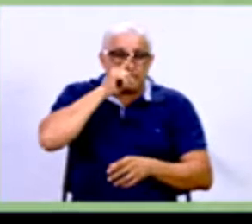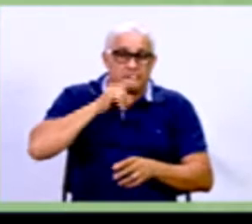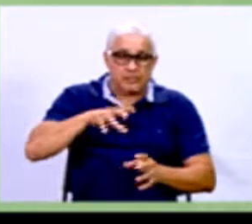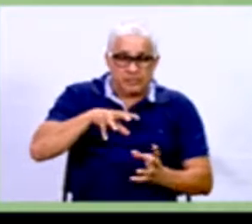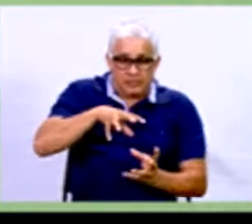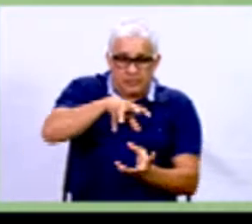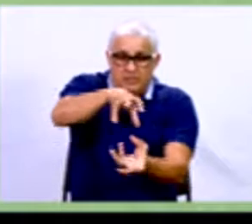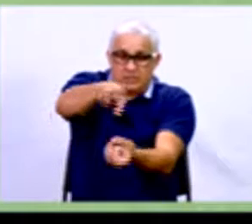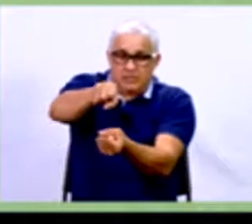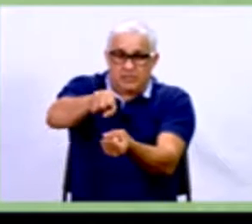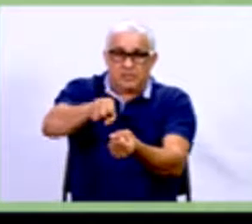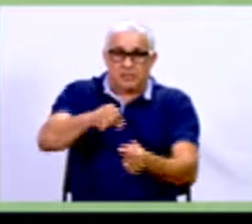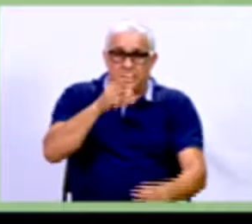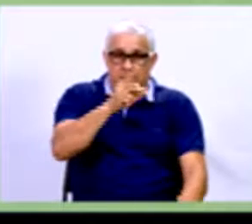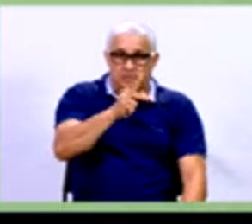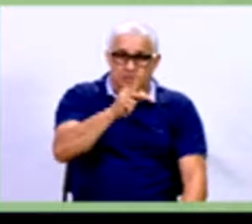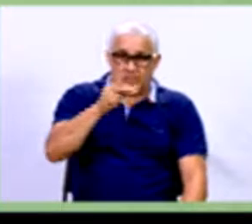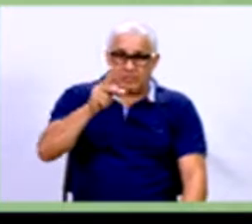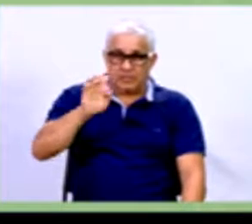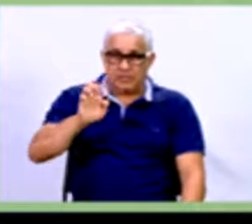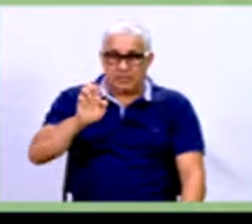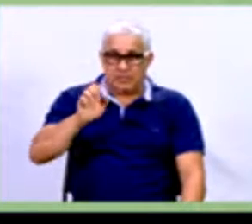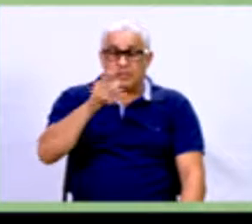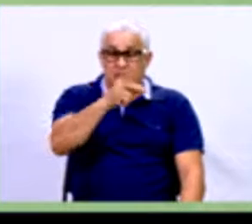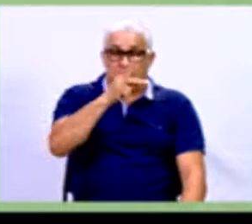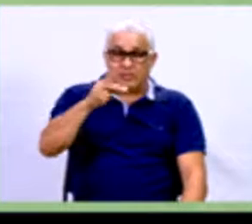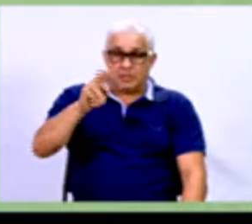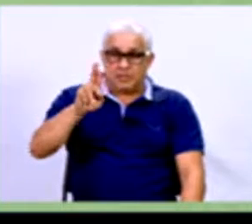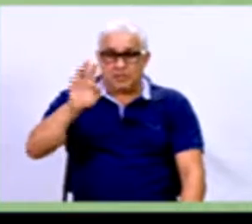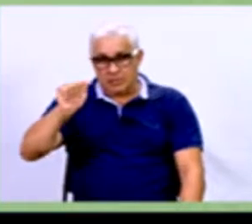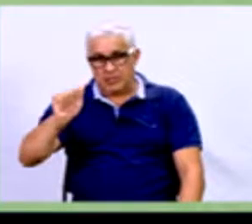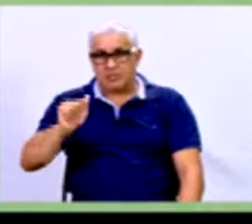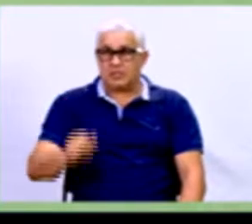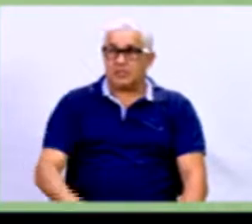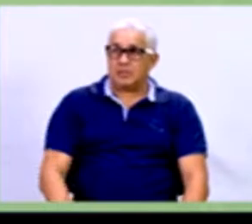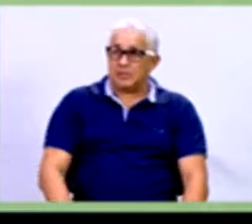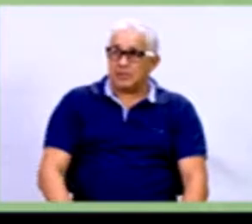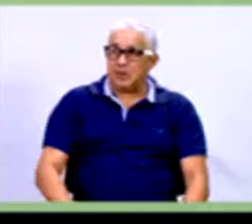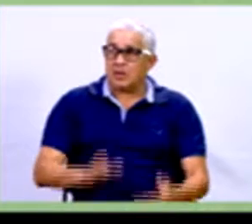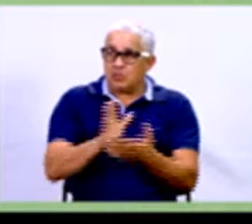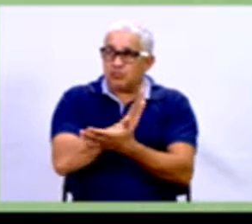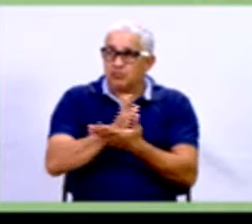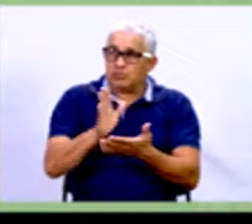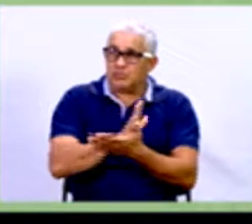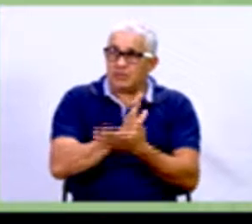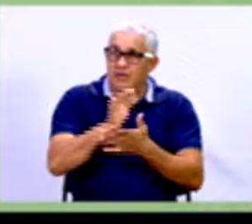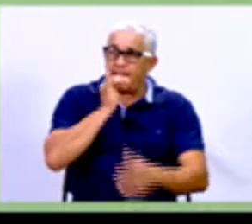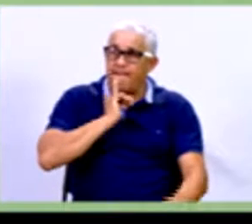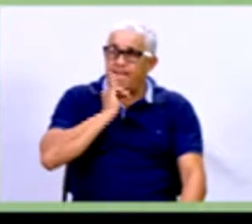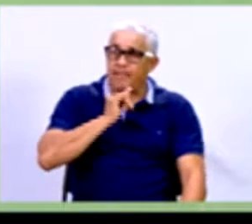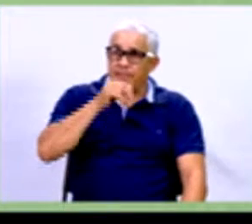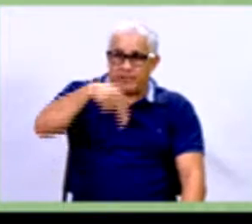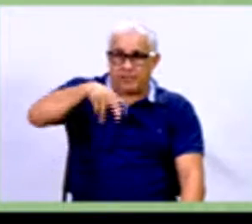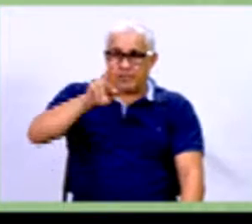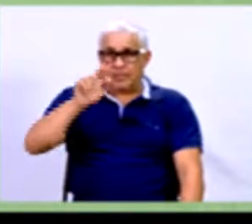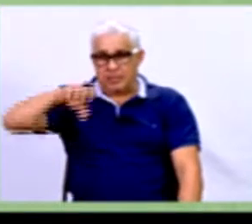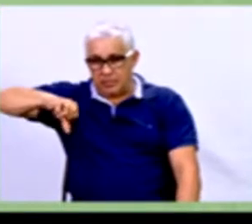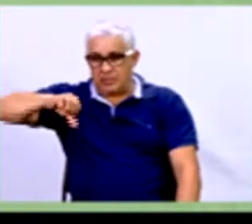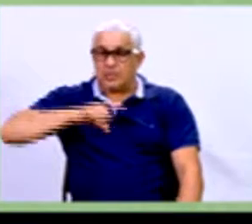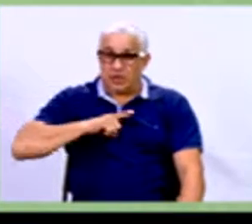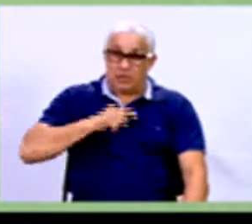PPRA. De acordo com a NR9, é obrigatoriedade de algumas empresas, não de todas, ter